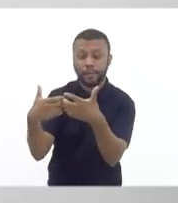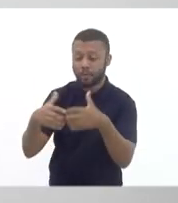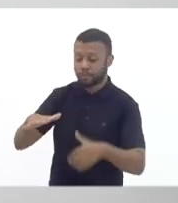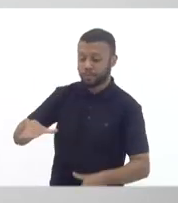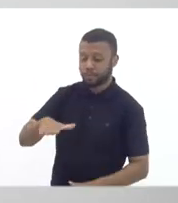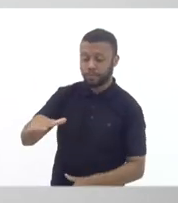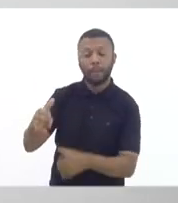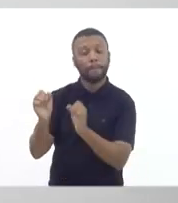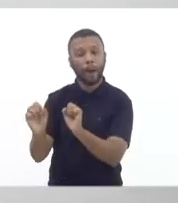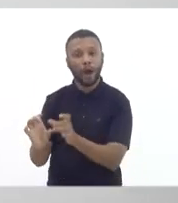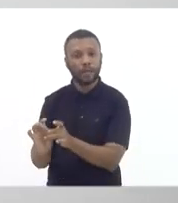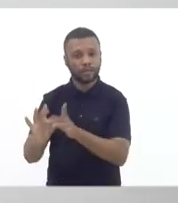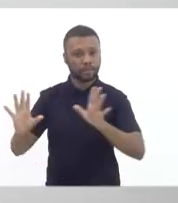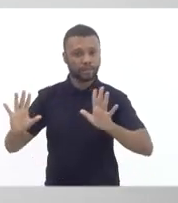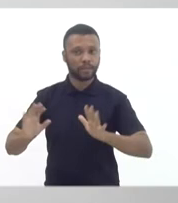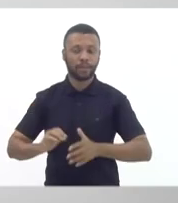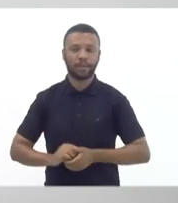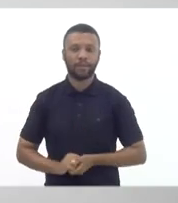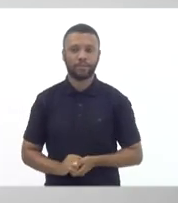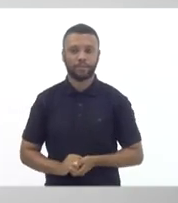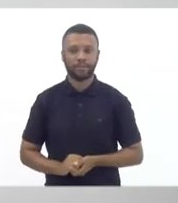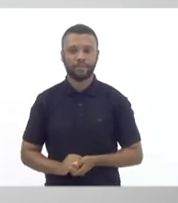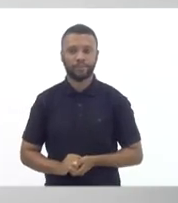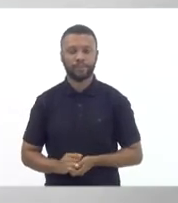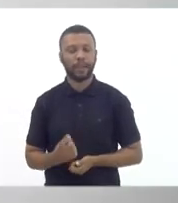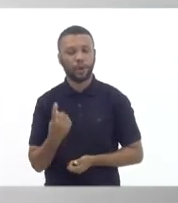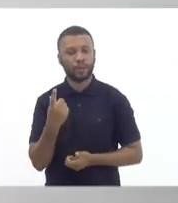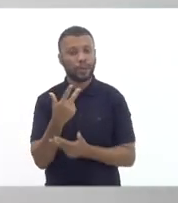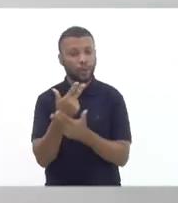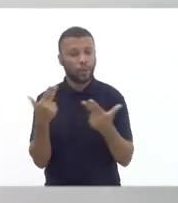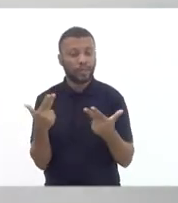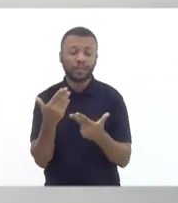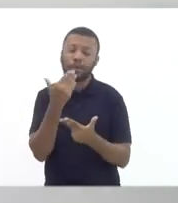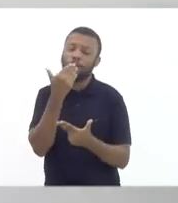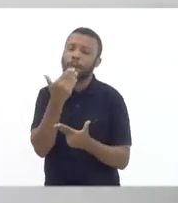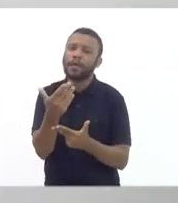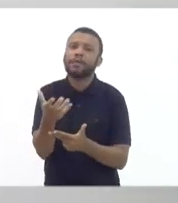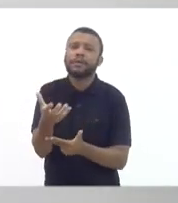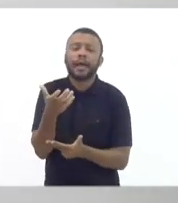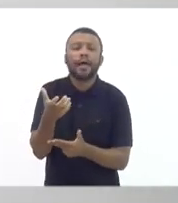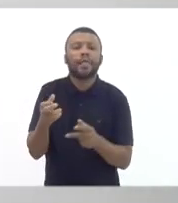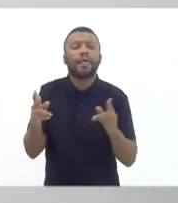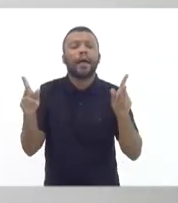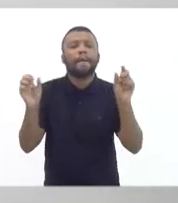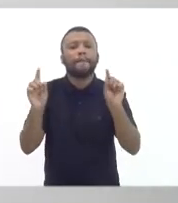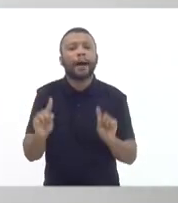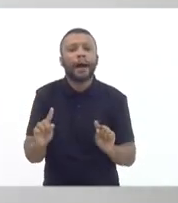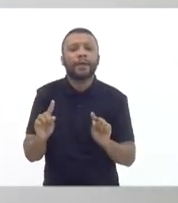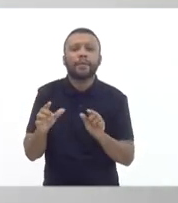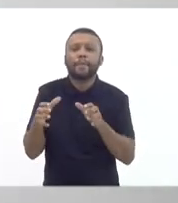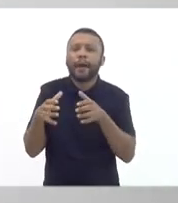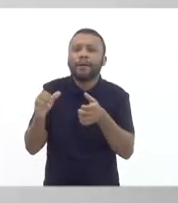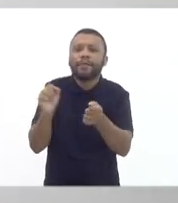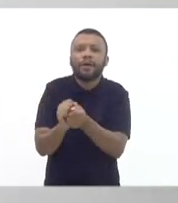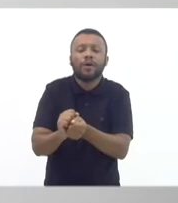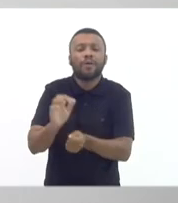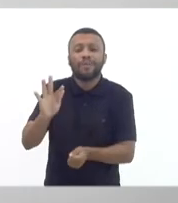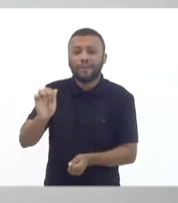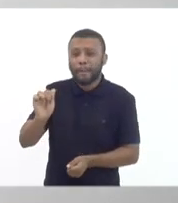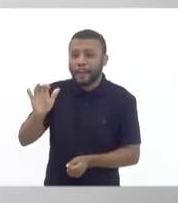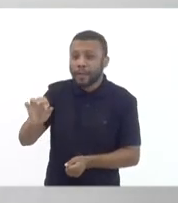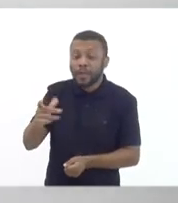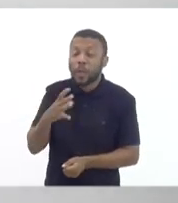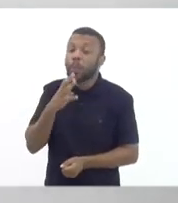passar. Tá? A única coisa que eu quero é paz para conviver. O Fabiano não conhece meu